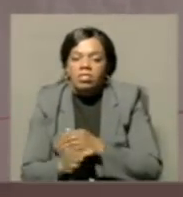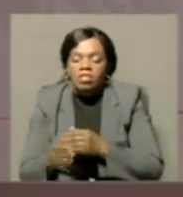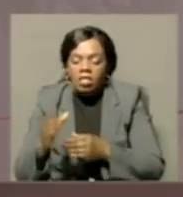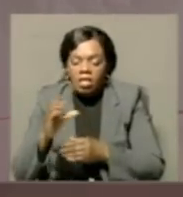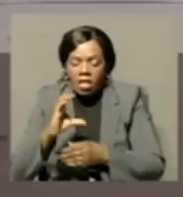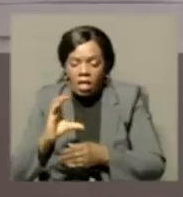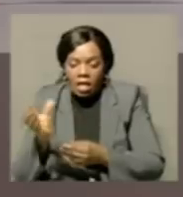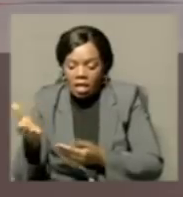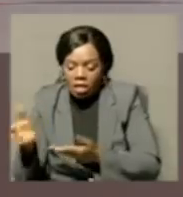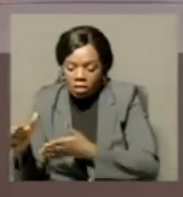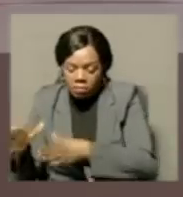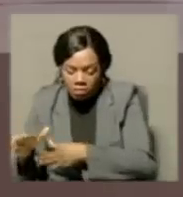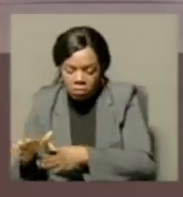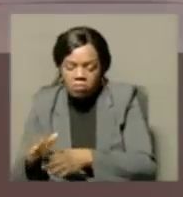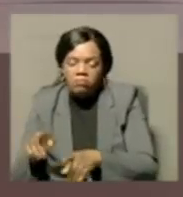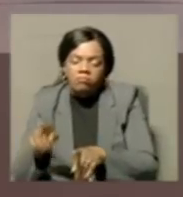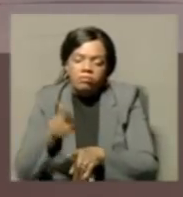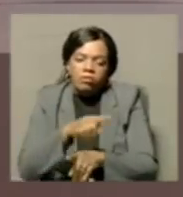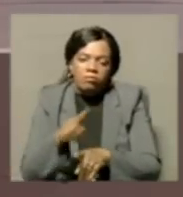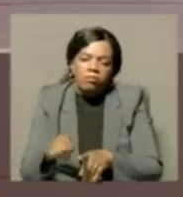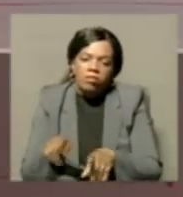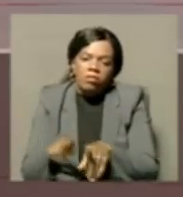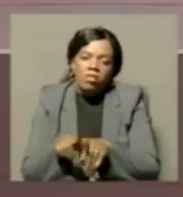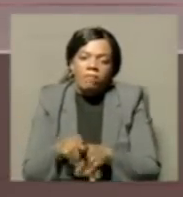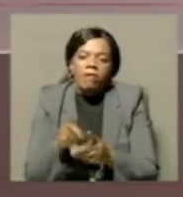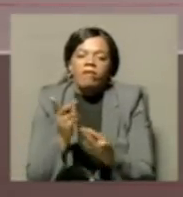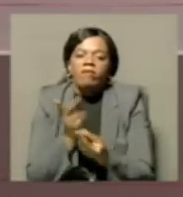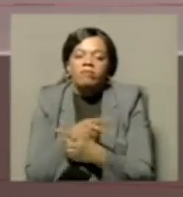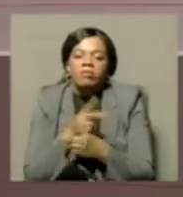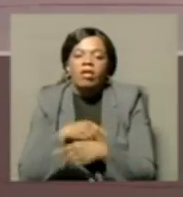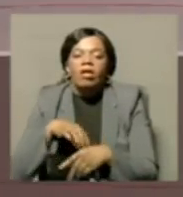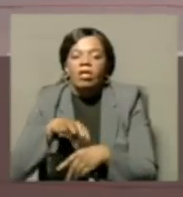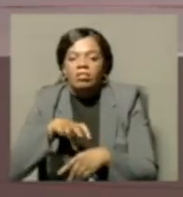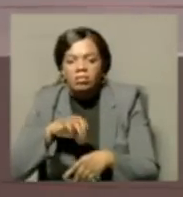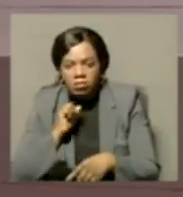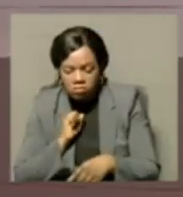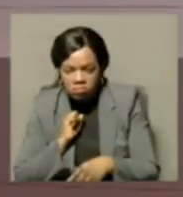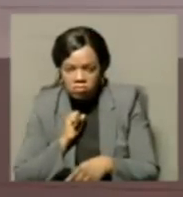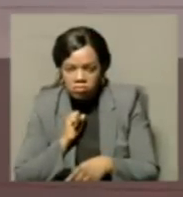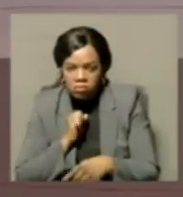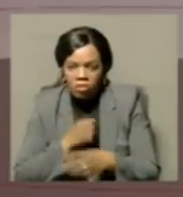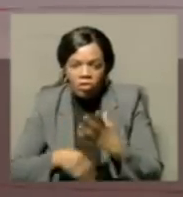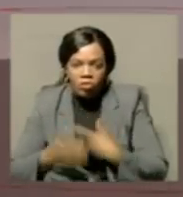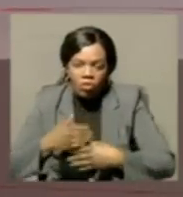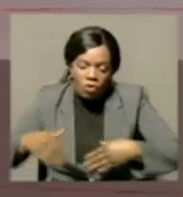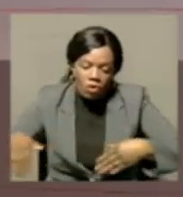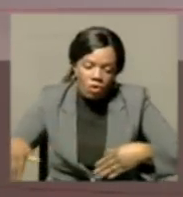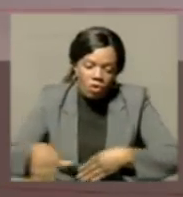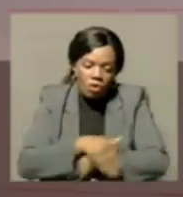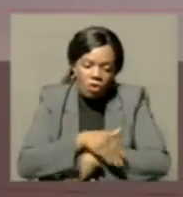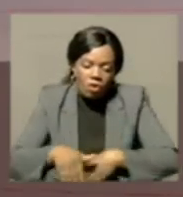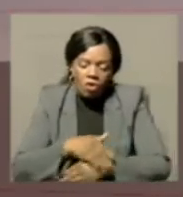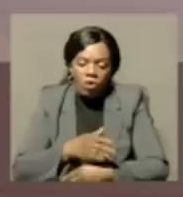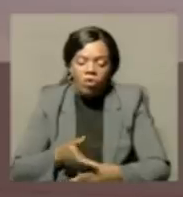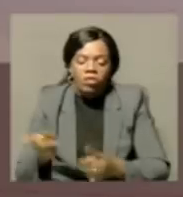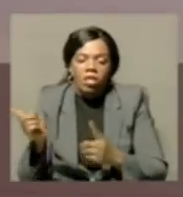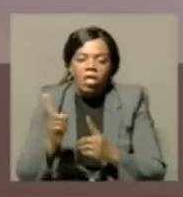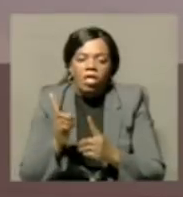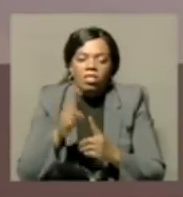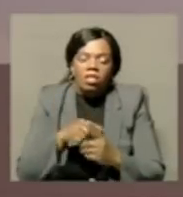do Camama. Em Viana, na Estrada Nacional 230, em toda a sua extensão, Rua Direita